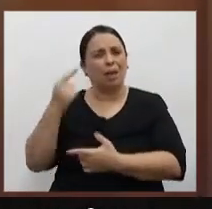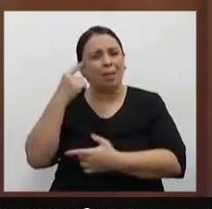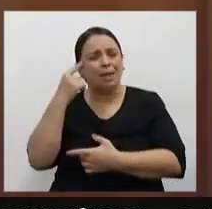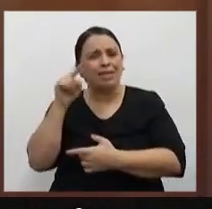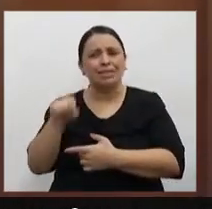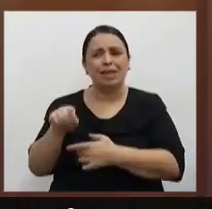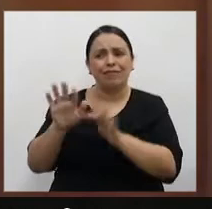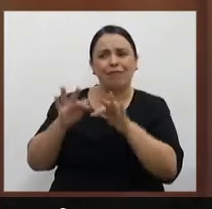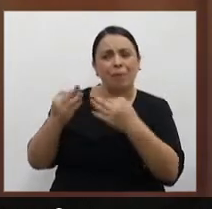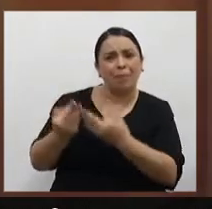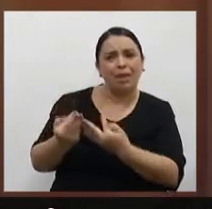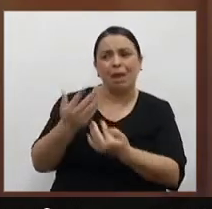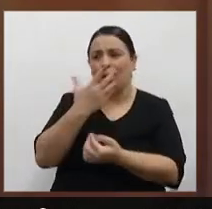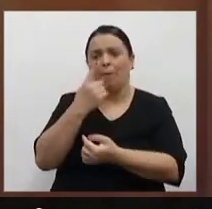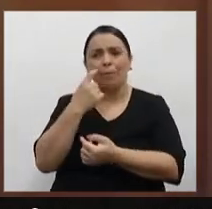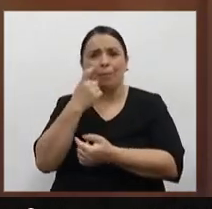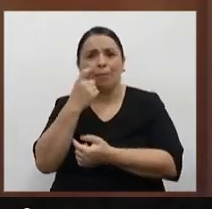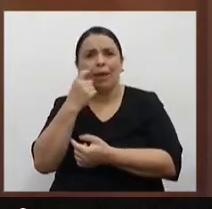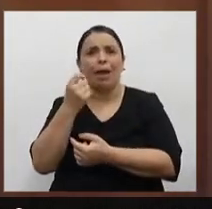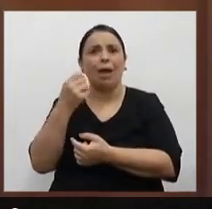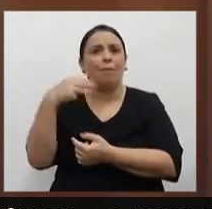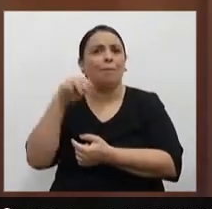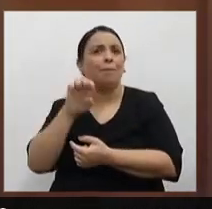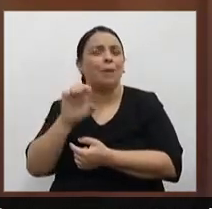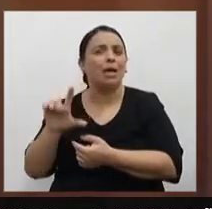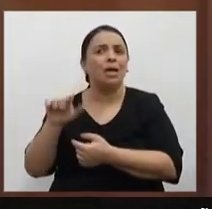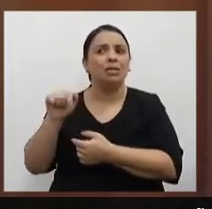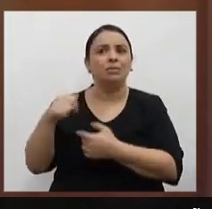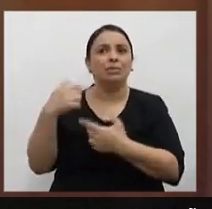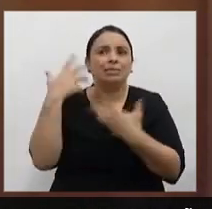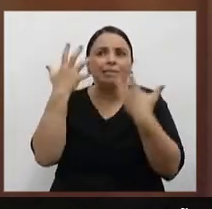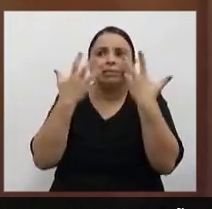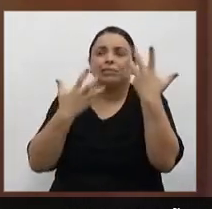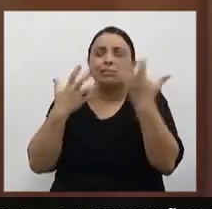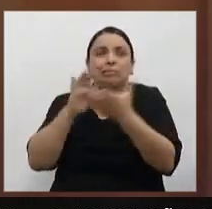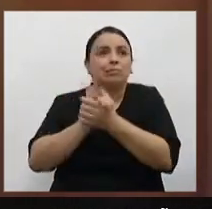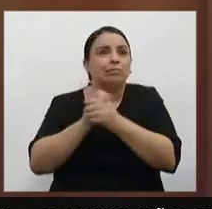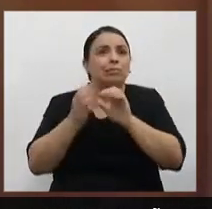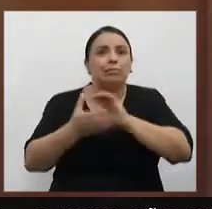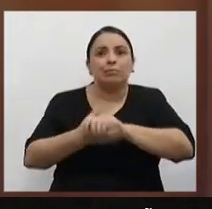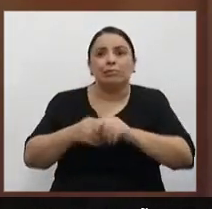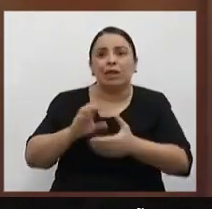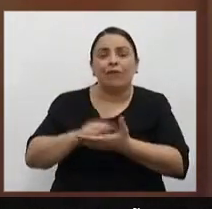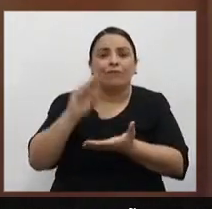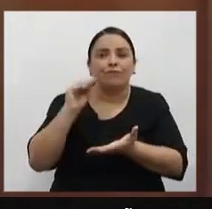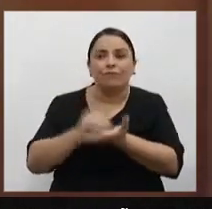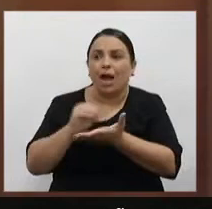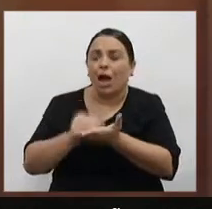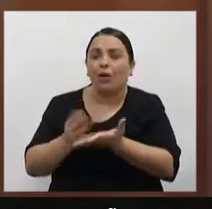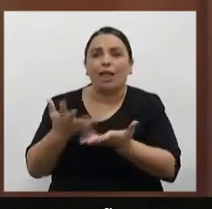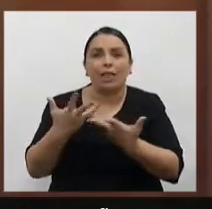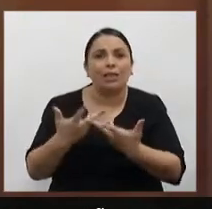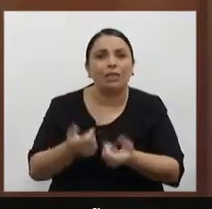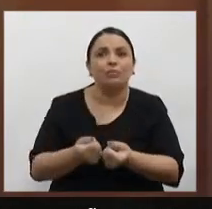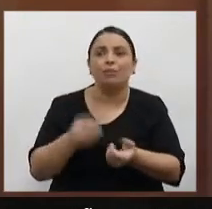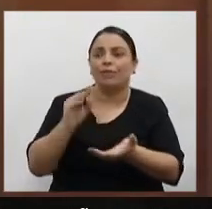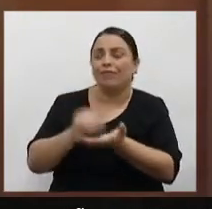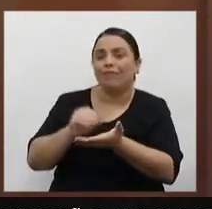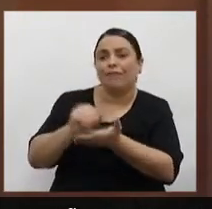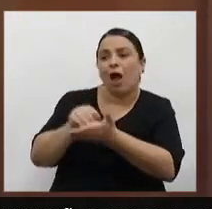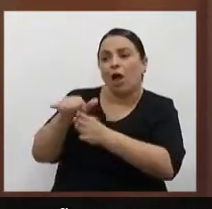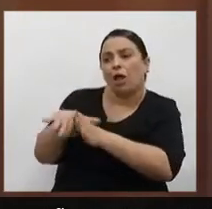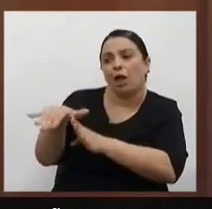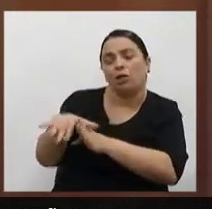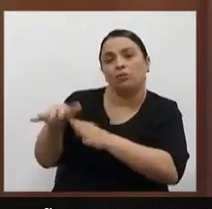estão aí desesperados, sem suas alternativas de atendimentos, de orientações. Então,